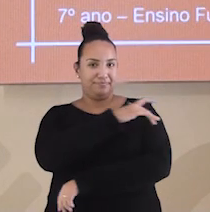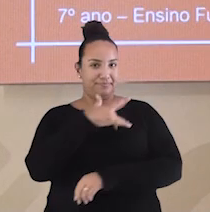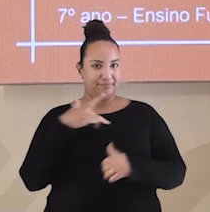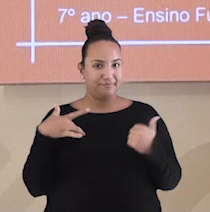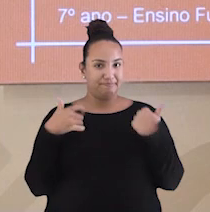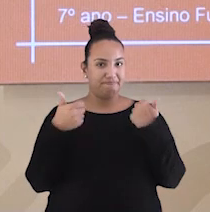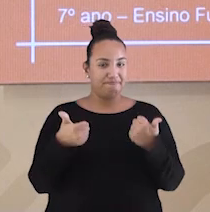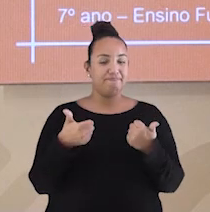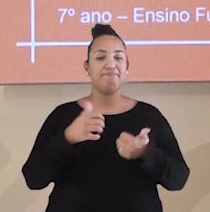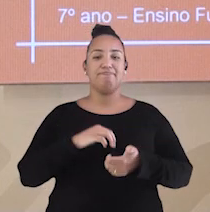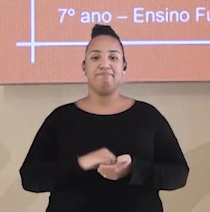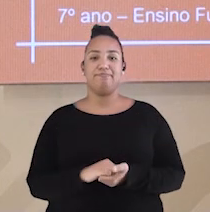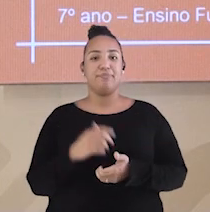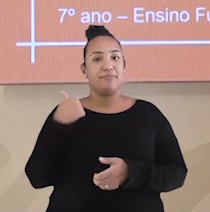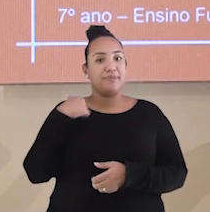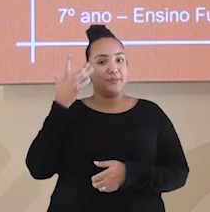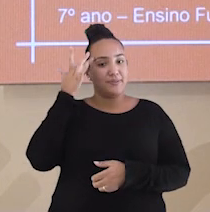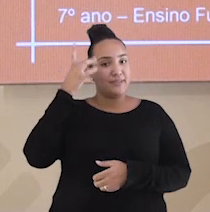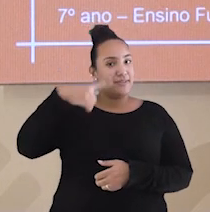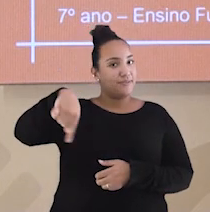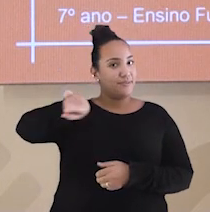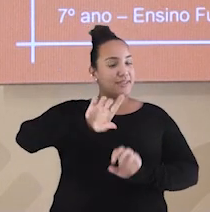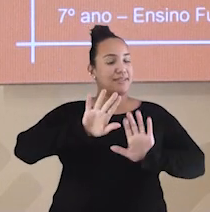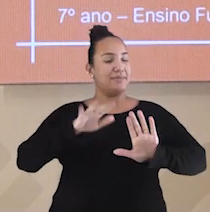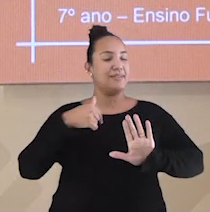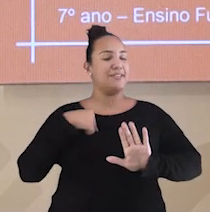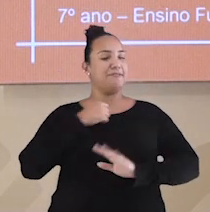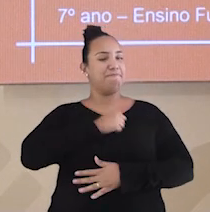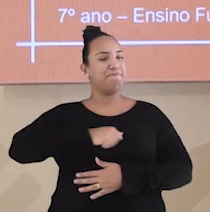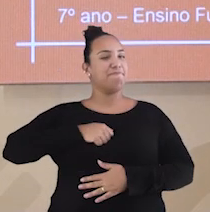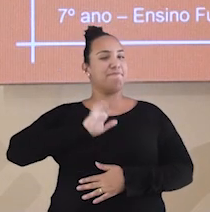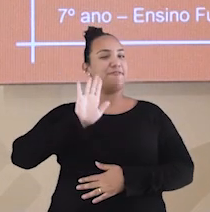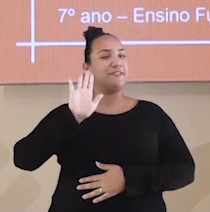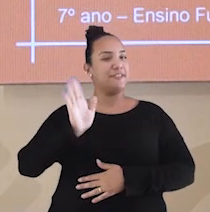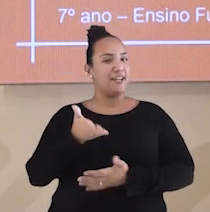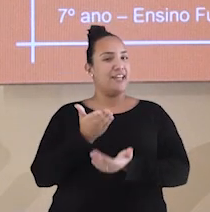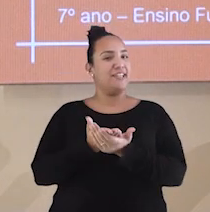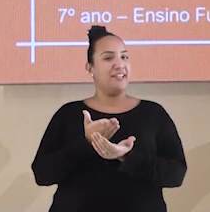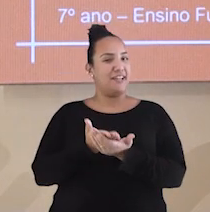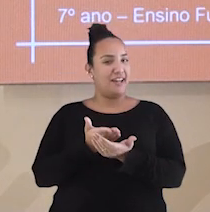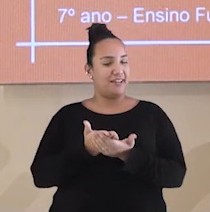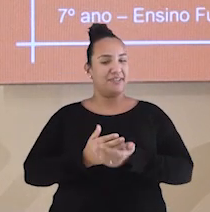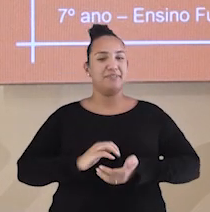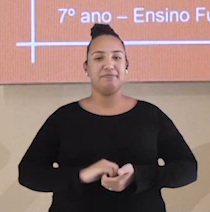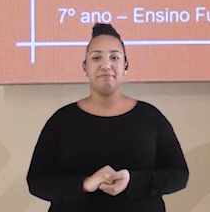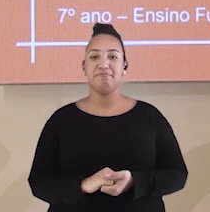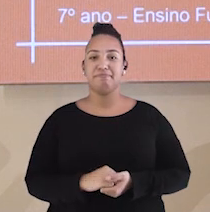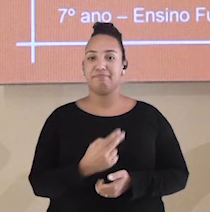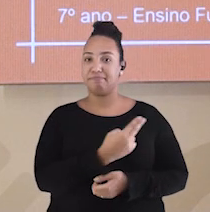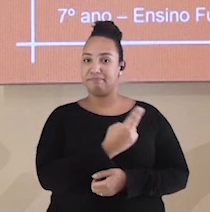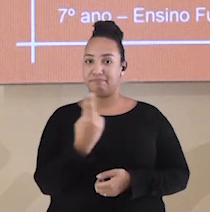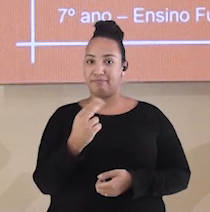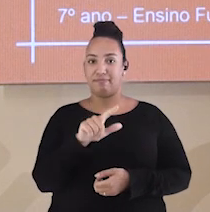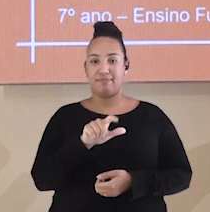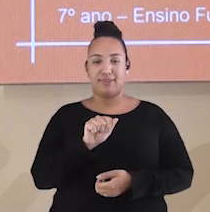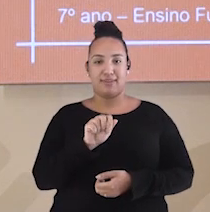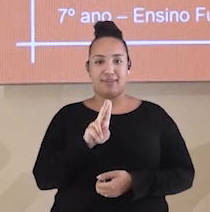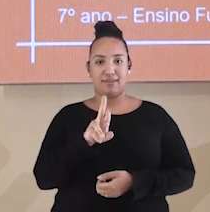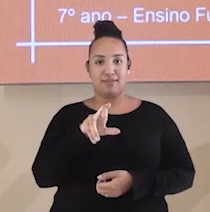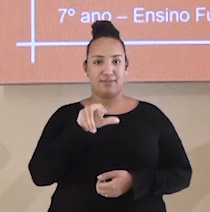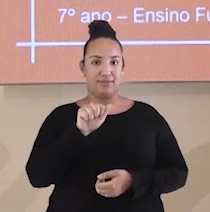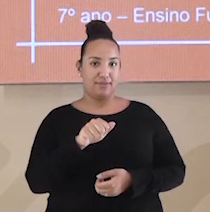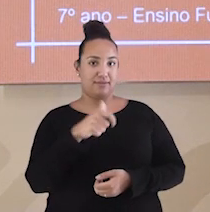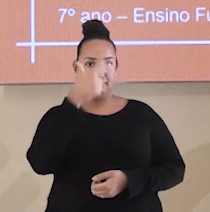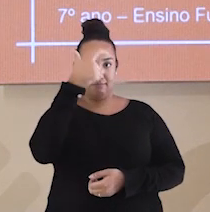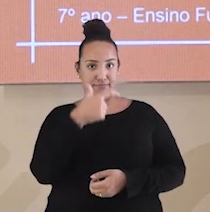estudantes, tudo bem com vocês? Não sei vocês, mas eu já estava morrendo de saudade das nossas aulas. Meu nome é Laura e sou